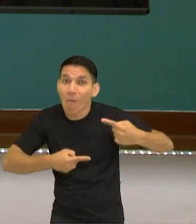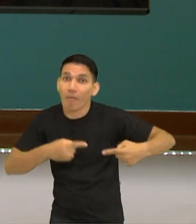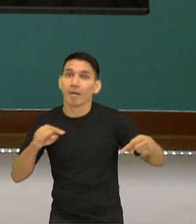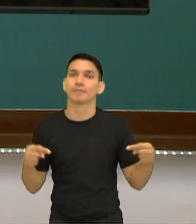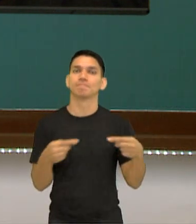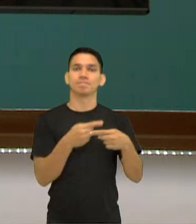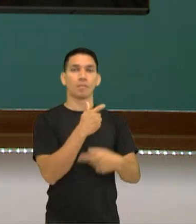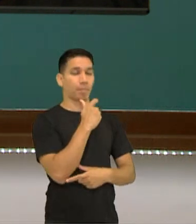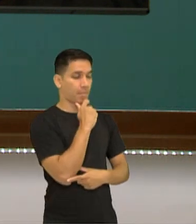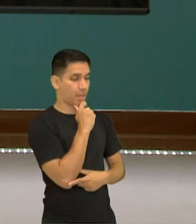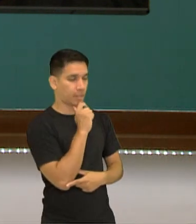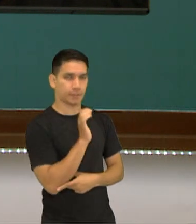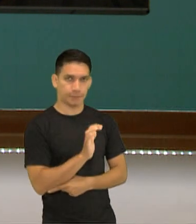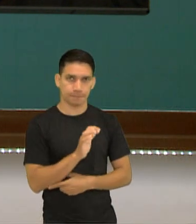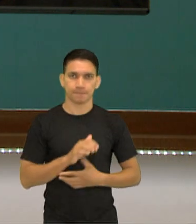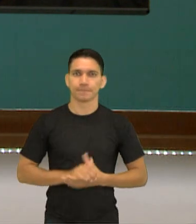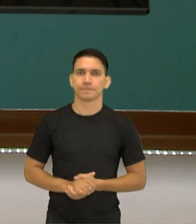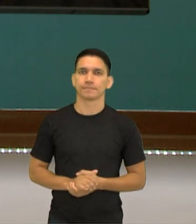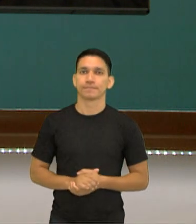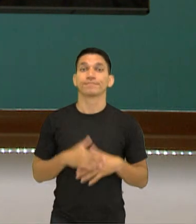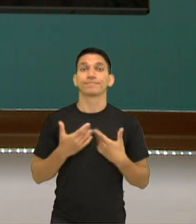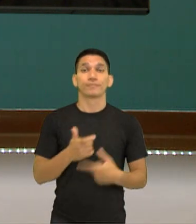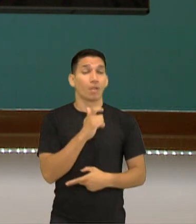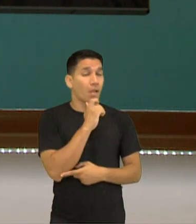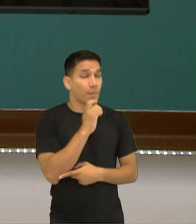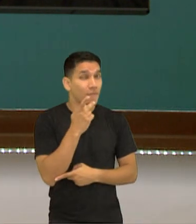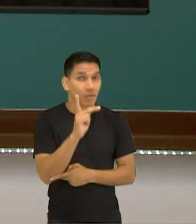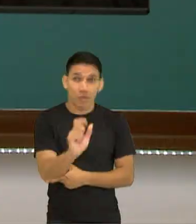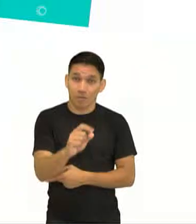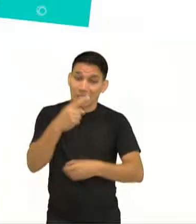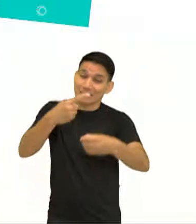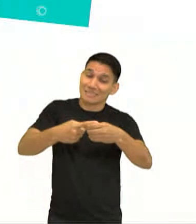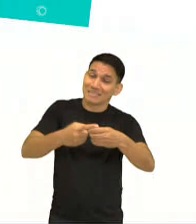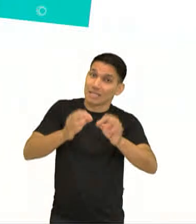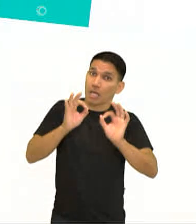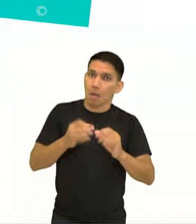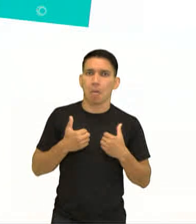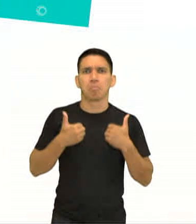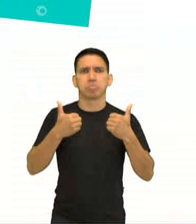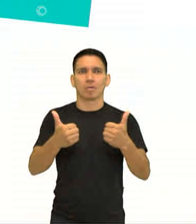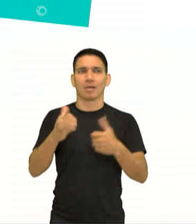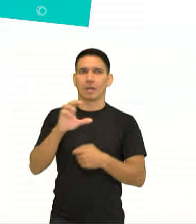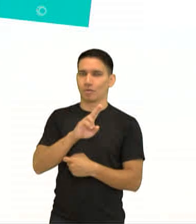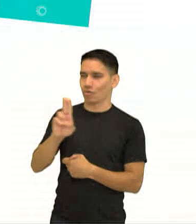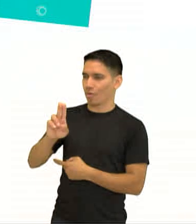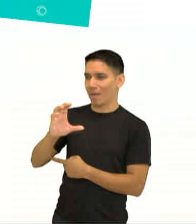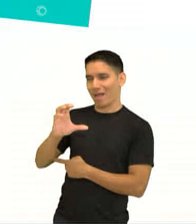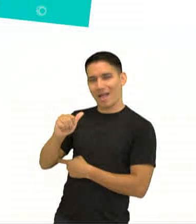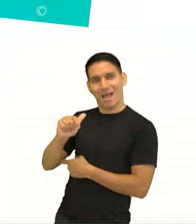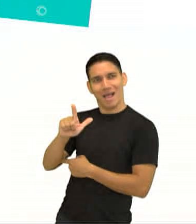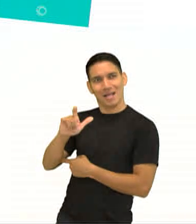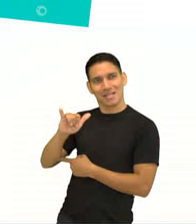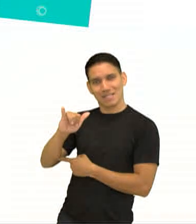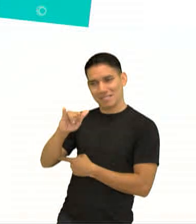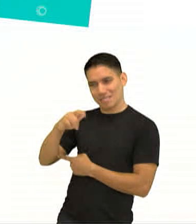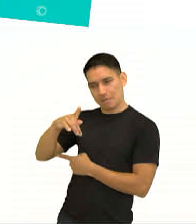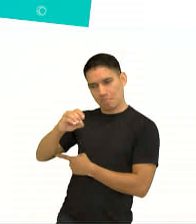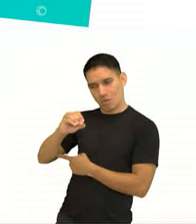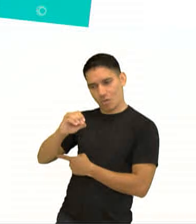com Platão, tá? Para Platão, numa cidade ideal, Calípolis, então ele vai pensar ali no